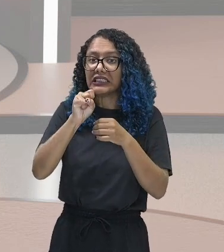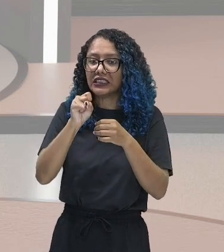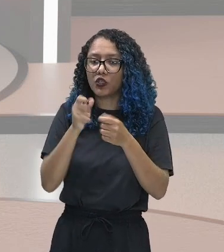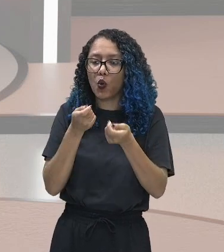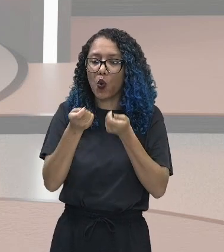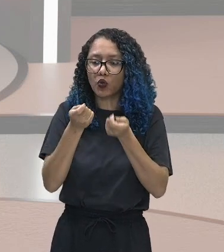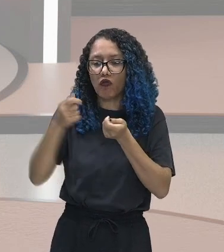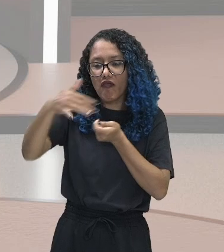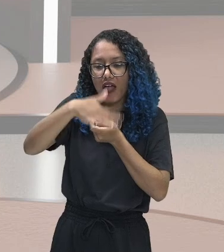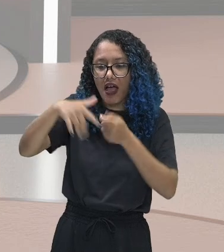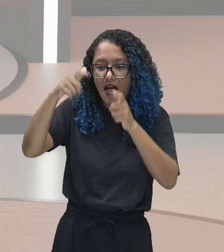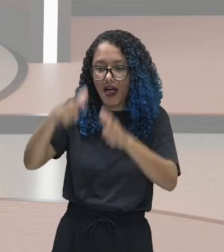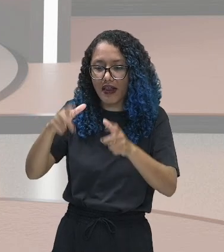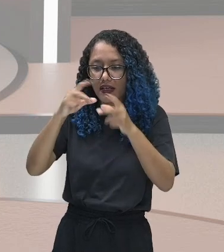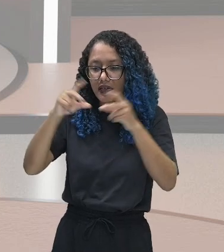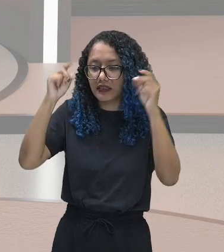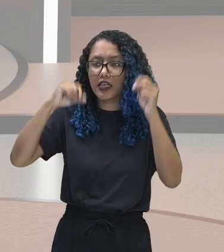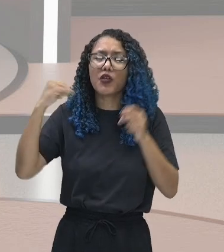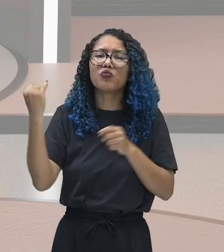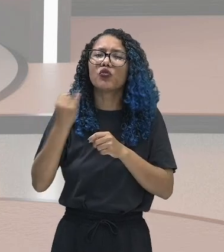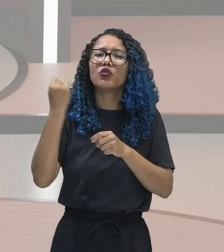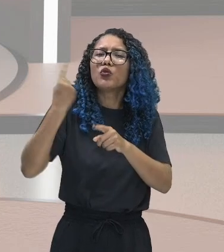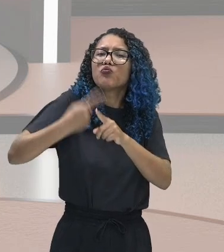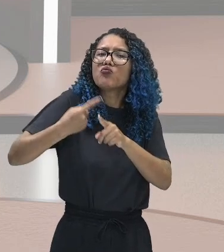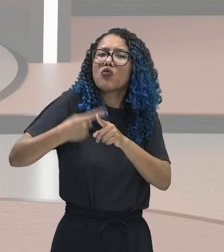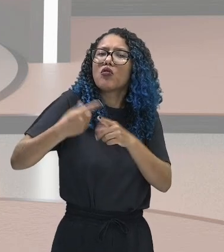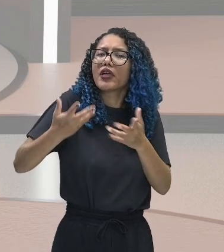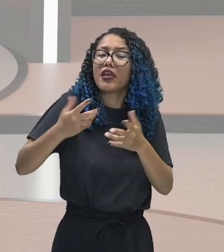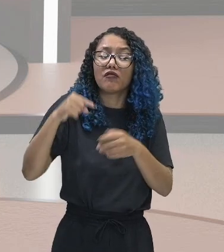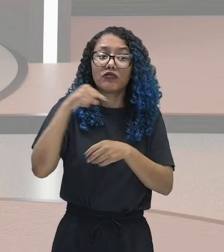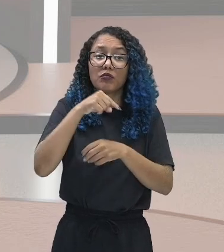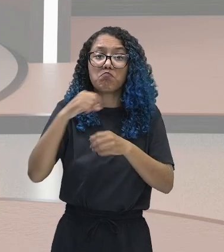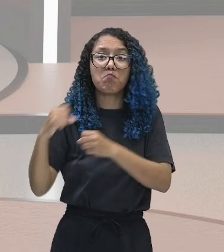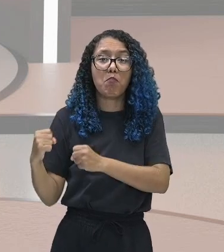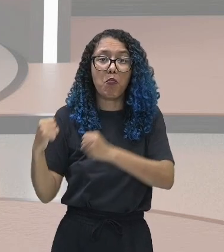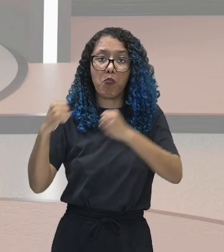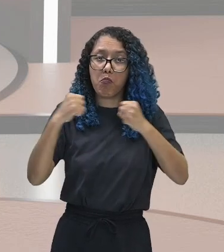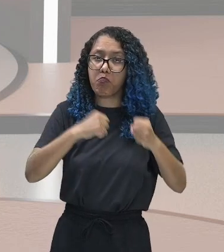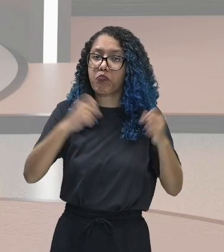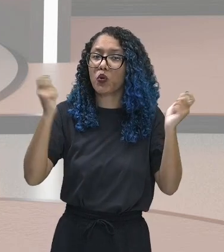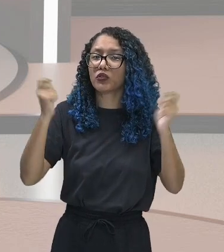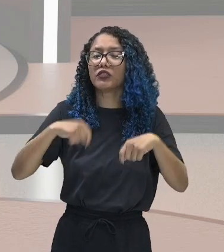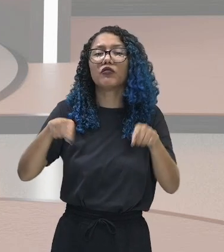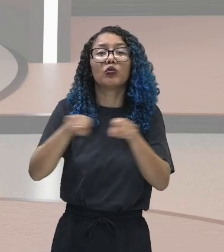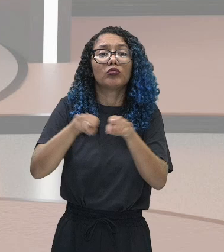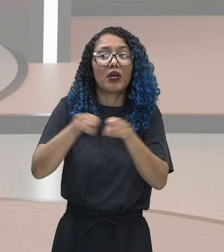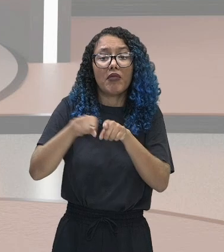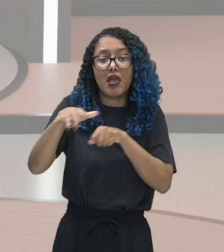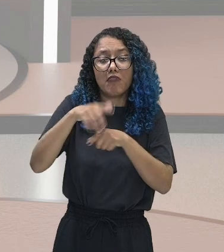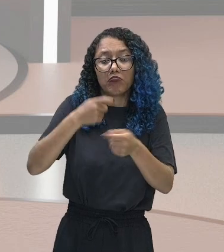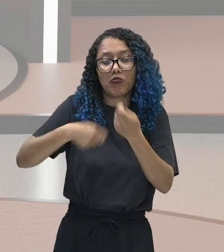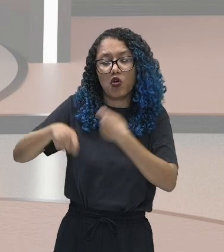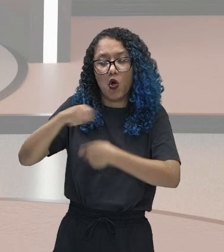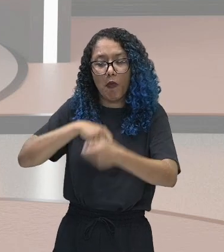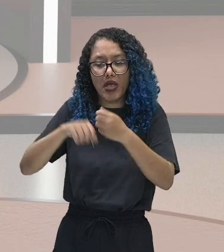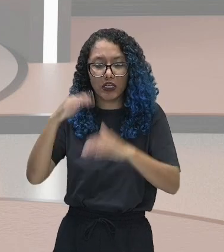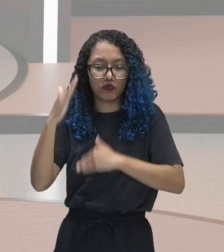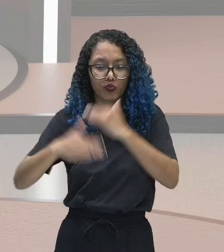ela é importante porque ela vai te dar status, ela vai te dar também o quê? Comércio, você vai, então,